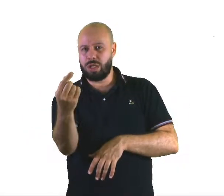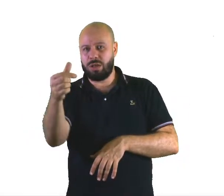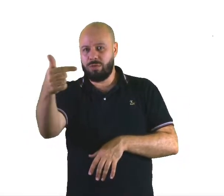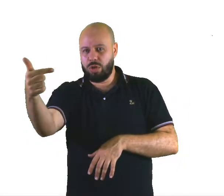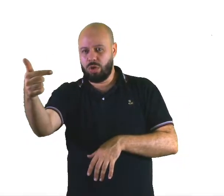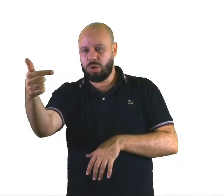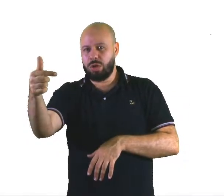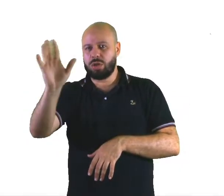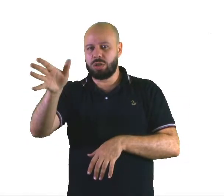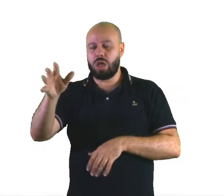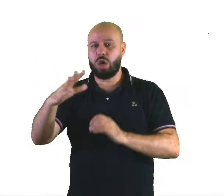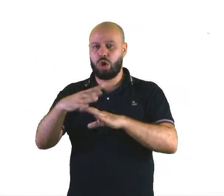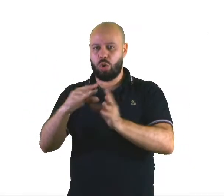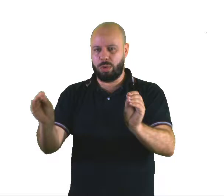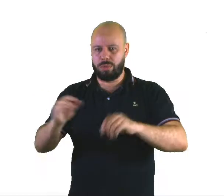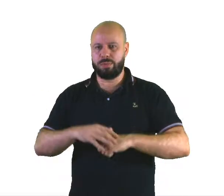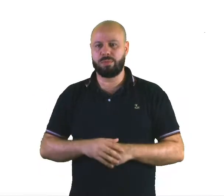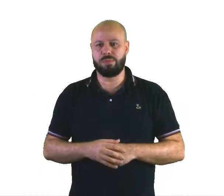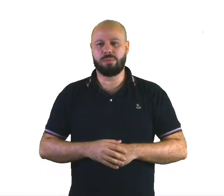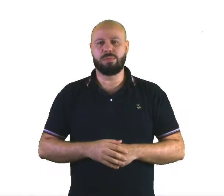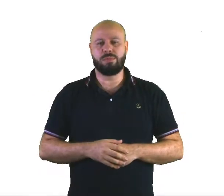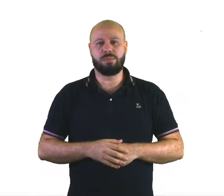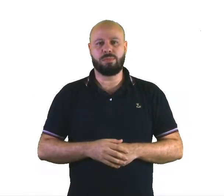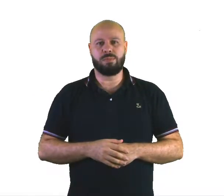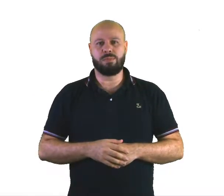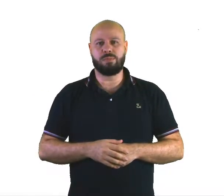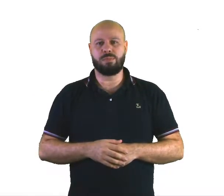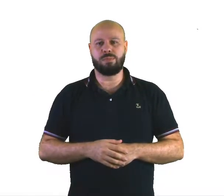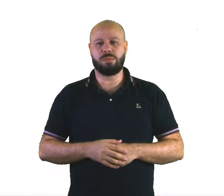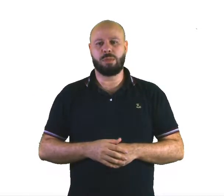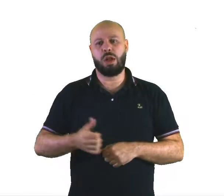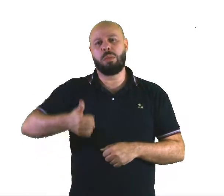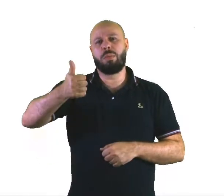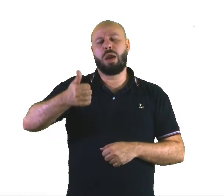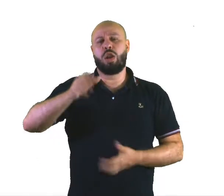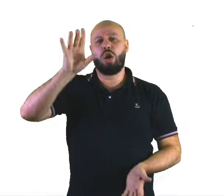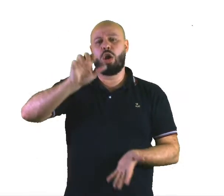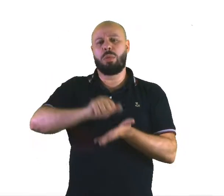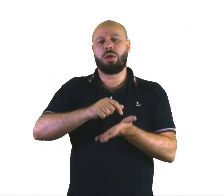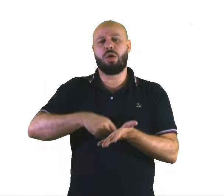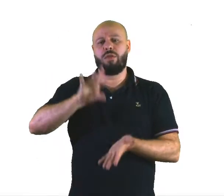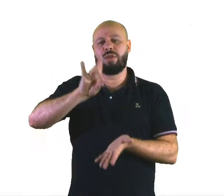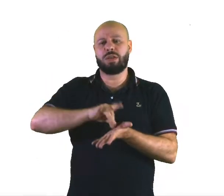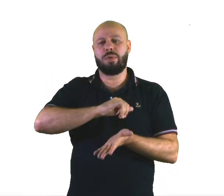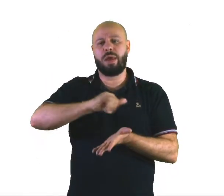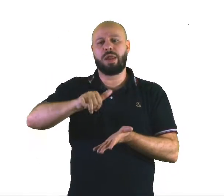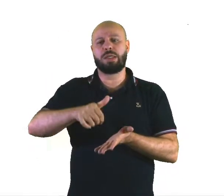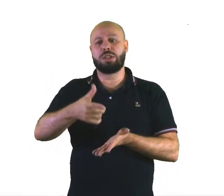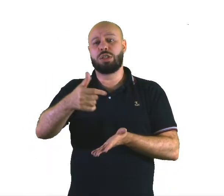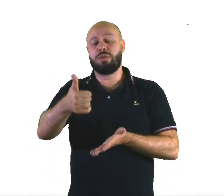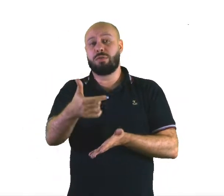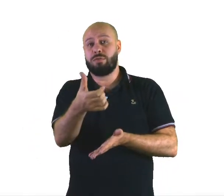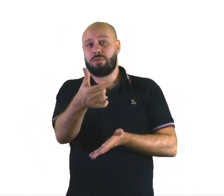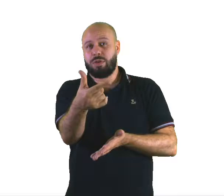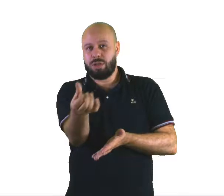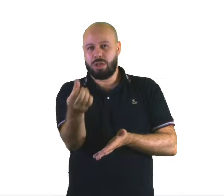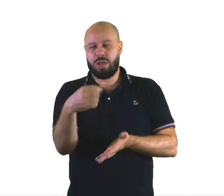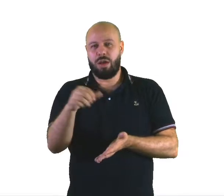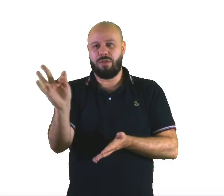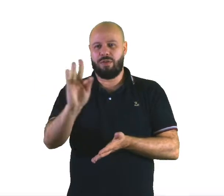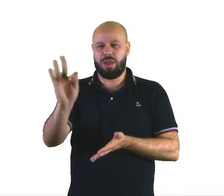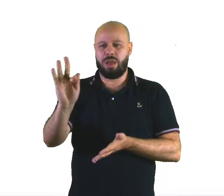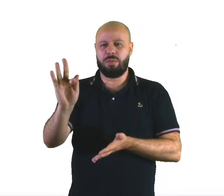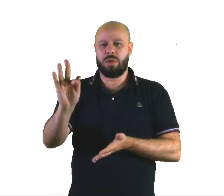94.122 já estão curados. O primeiro registro oficial foi confirmado no dia 26 de